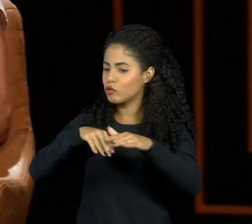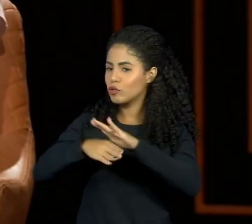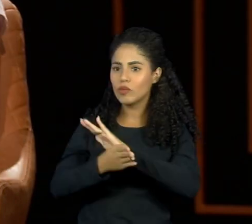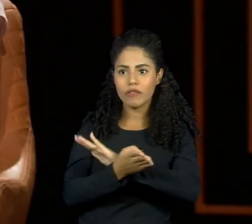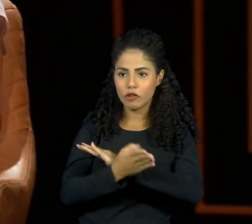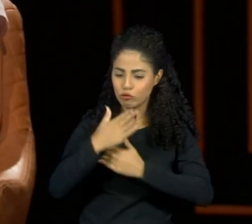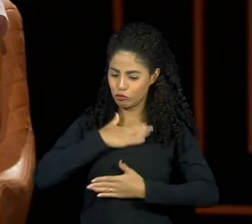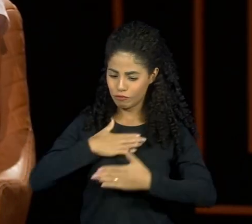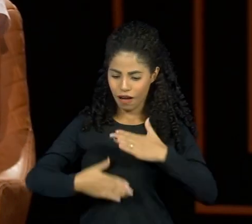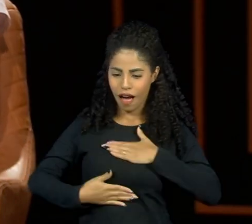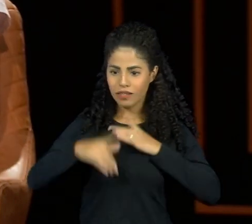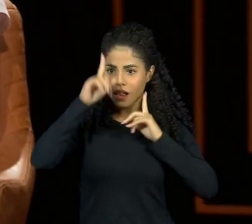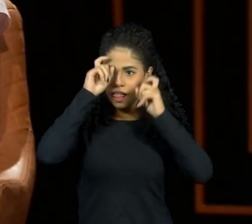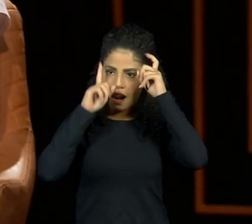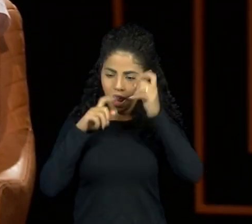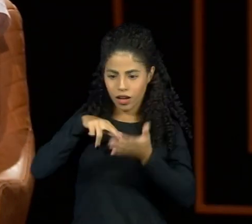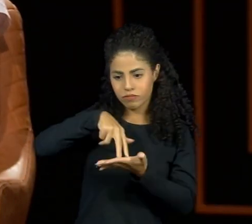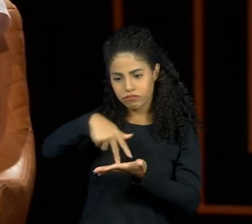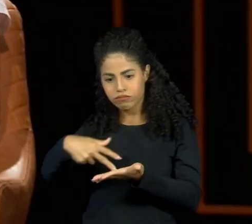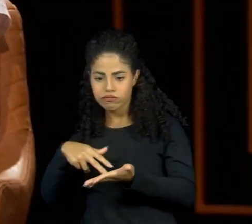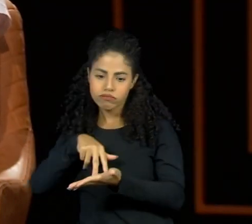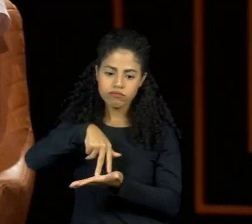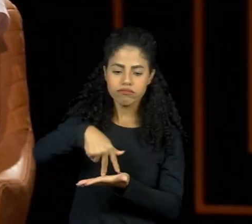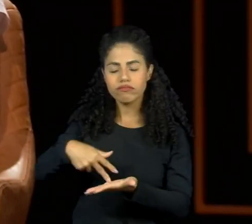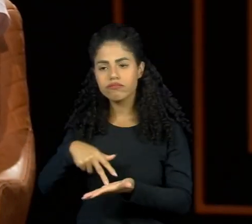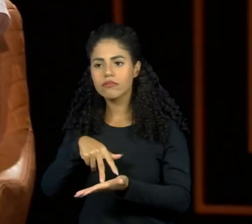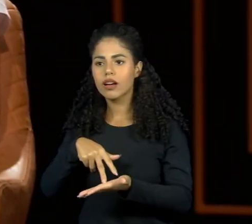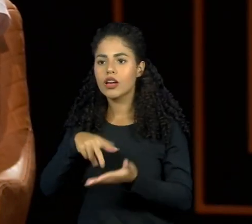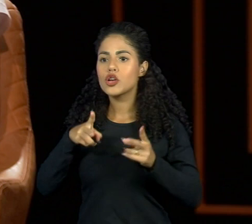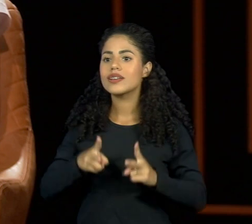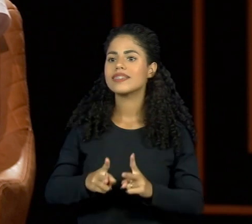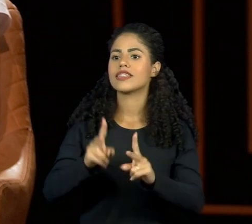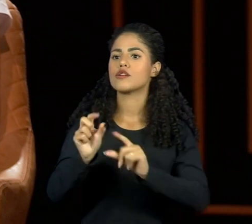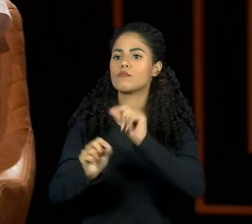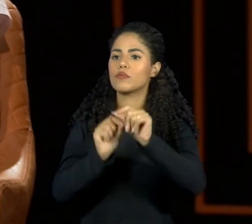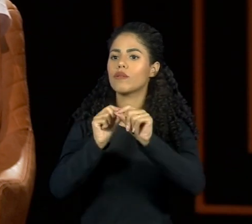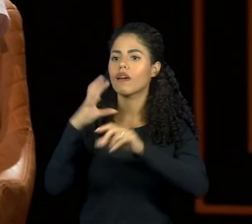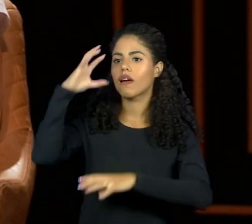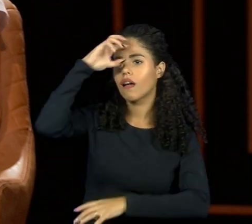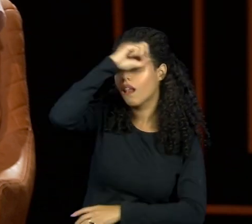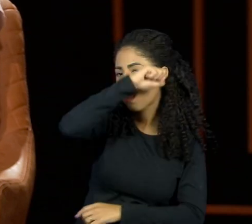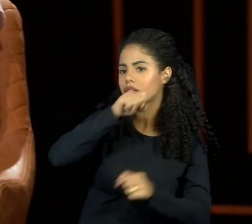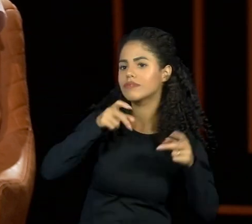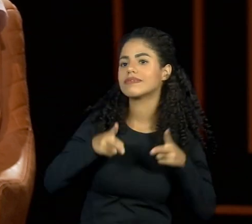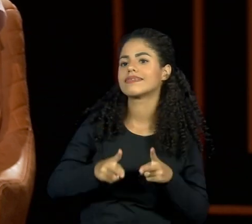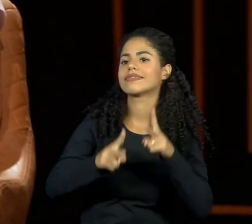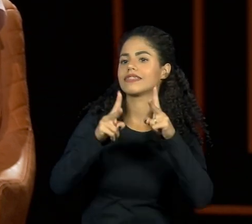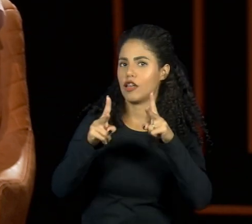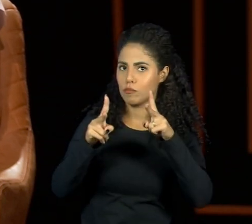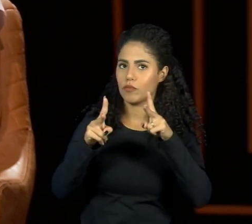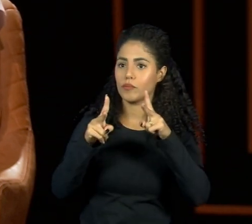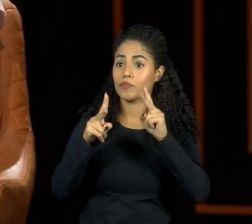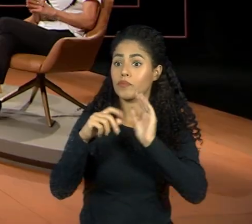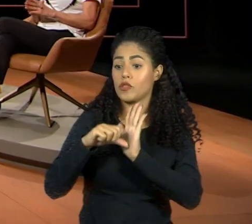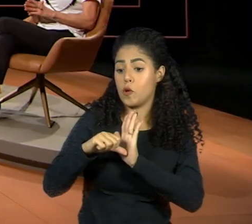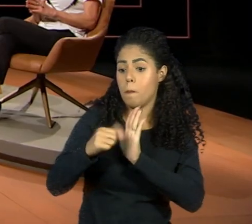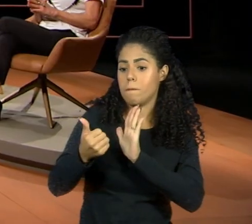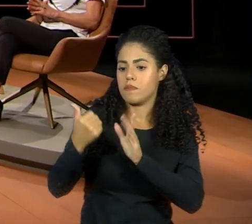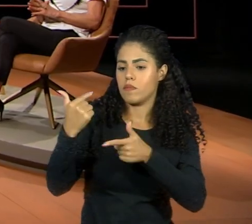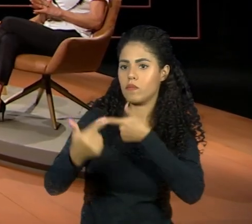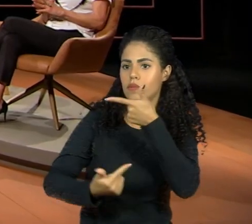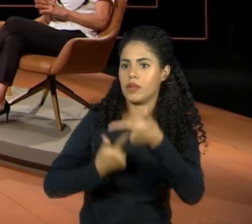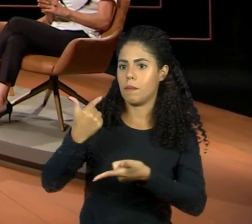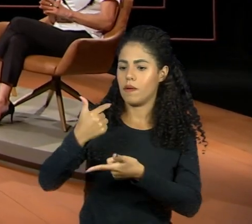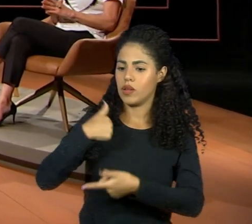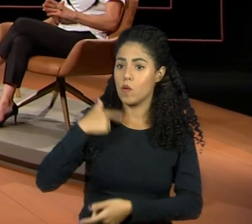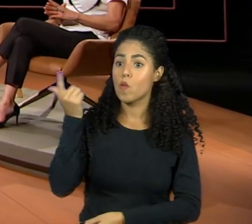é sempre um aprendizado e um prazer enorme. O primeiro trabalho grande que eu fiz assim